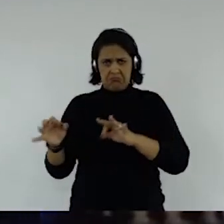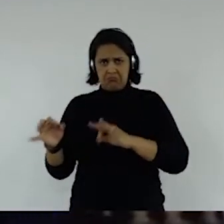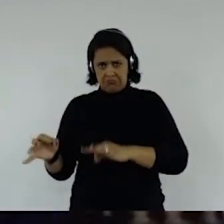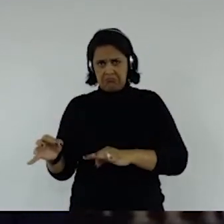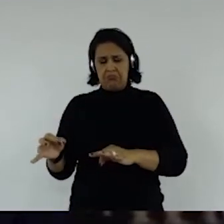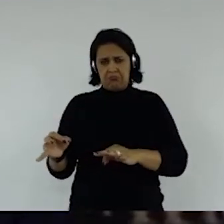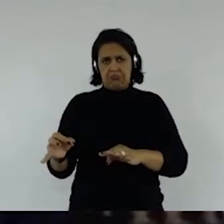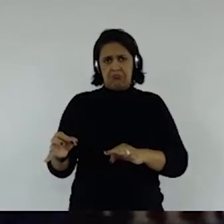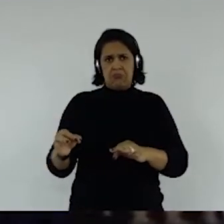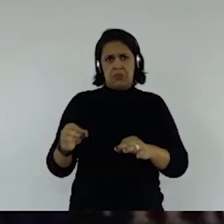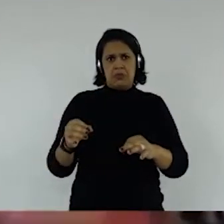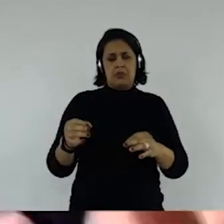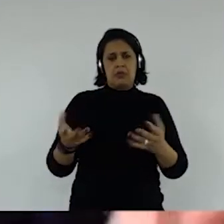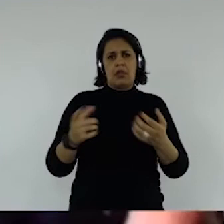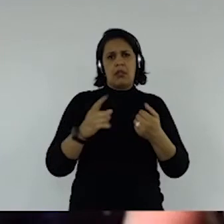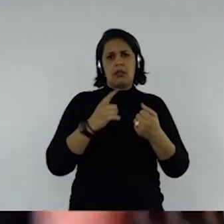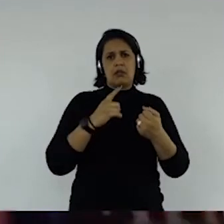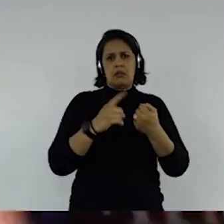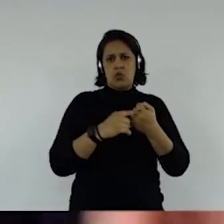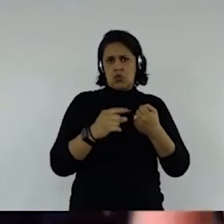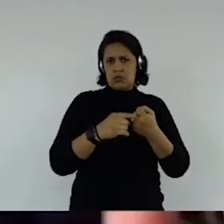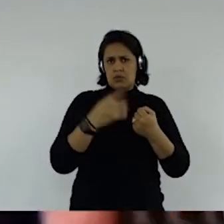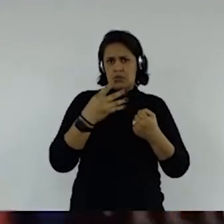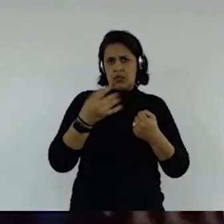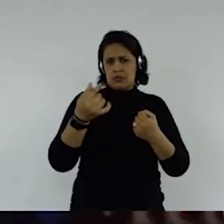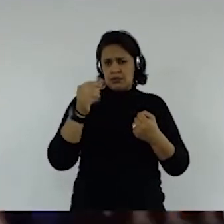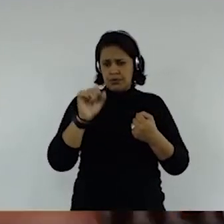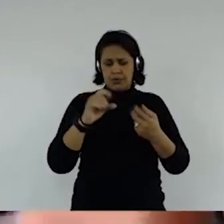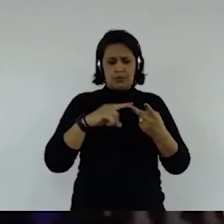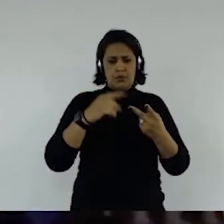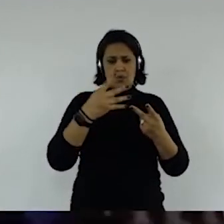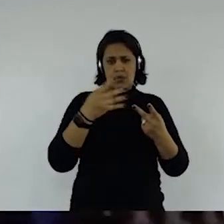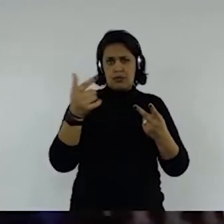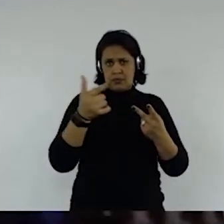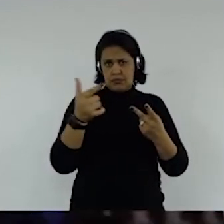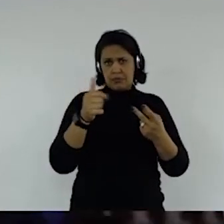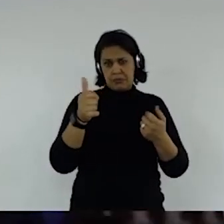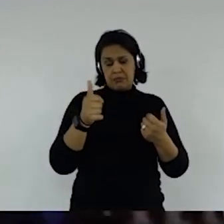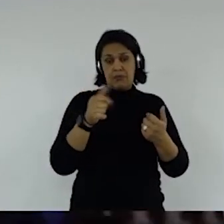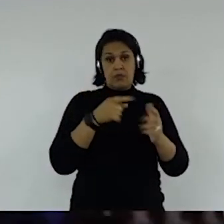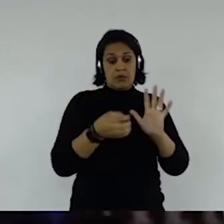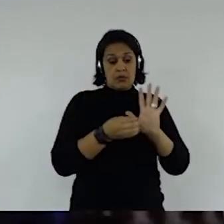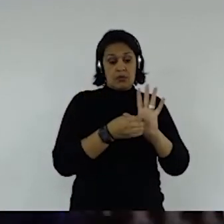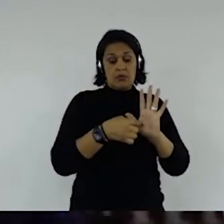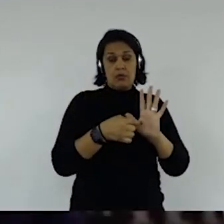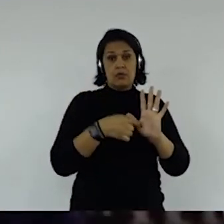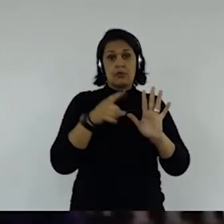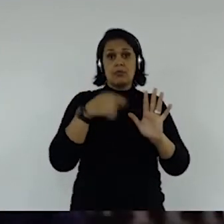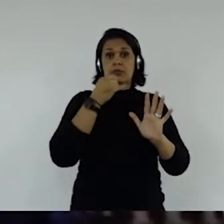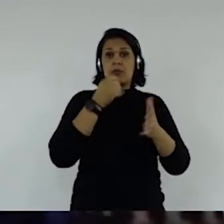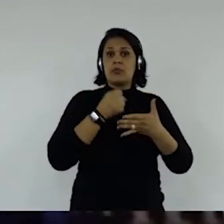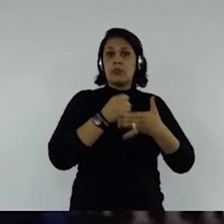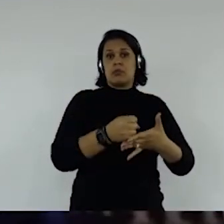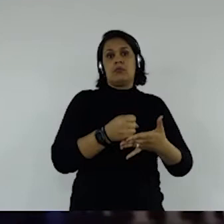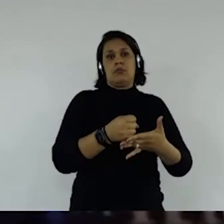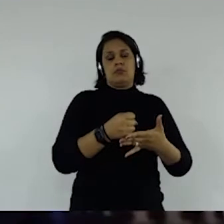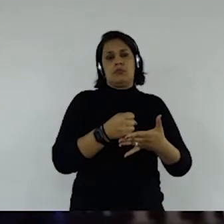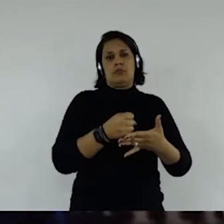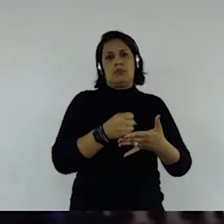direitos, o 422, isso é um conceito muito relevante, quando ela fala, por exemplo, na ideia de cooperação.